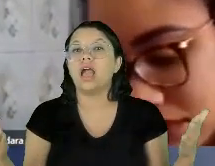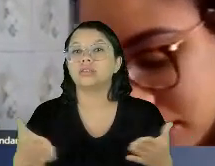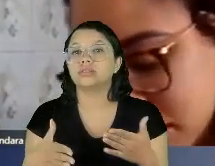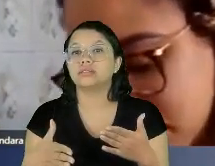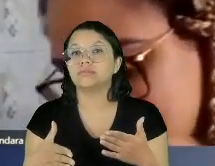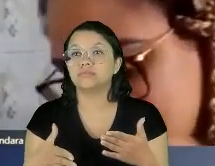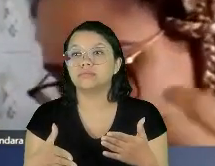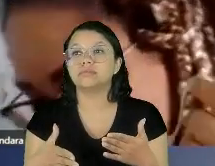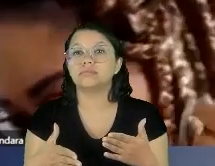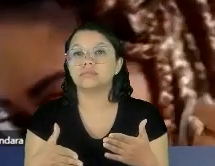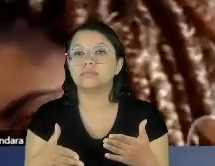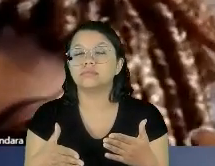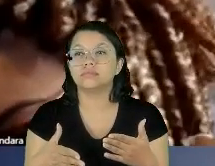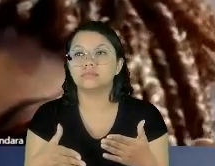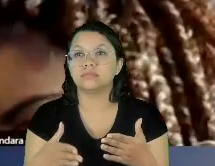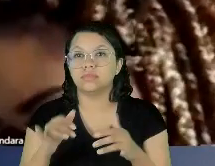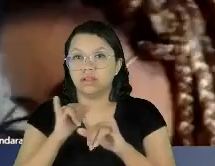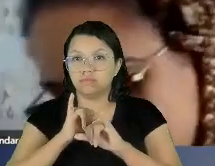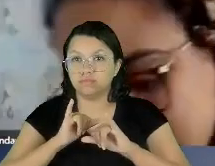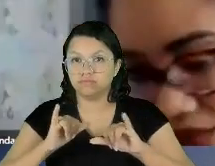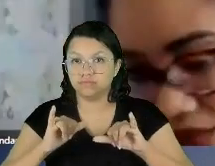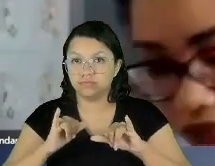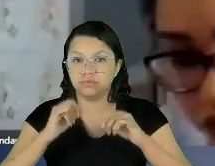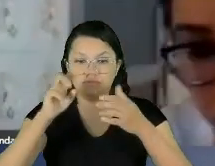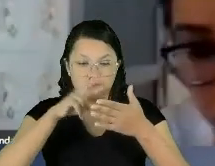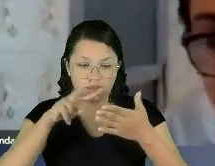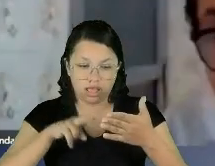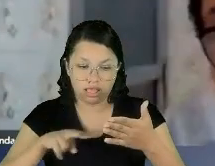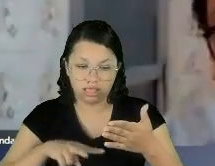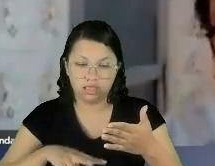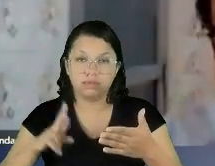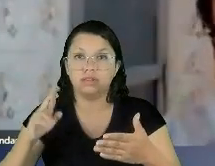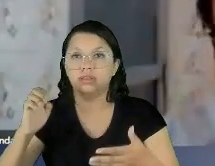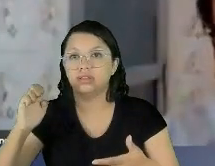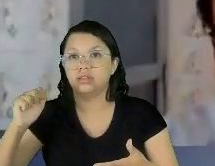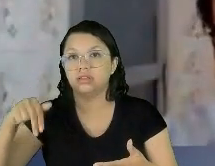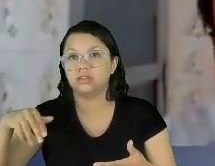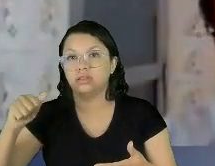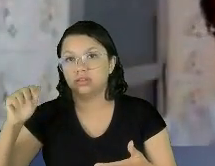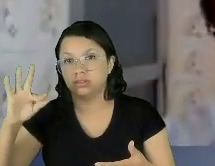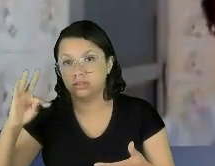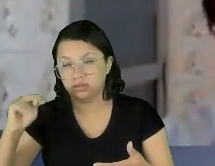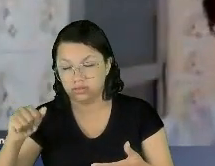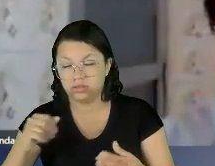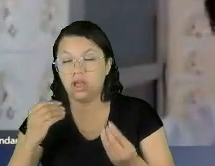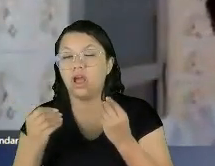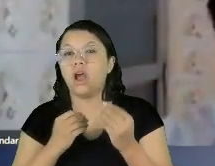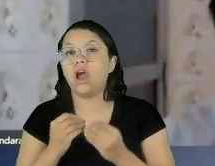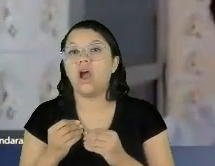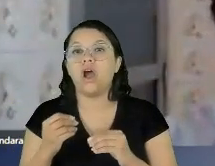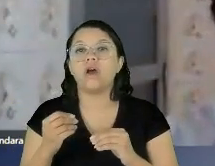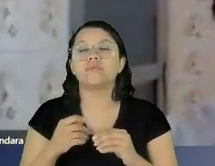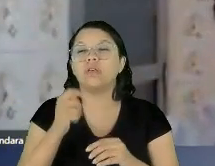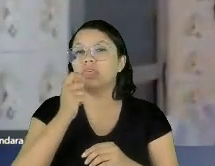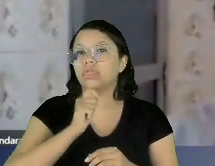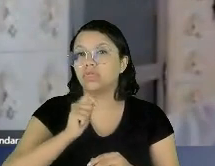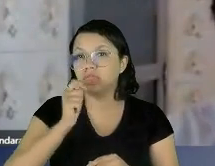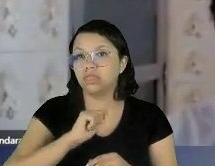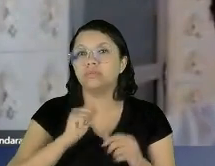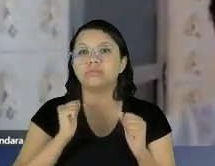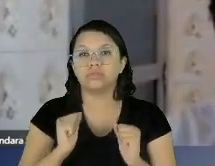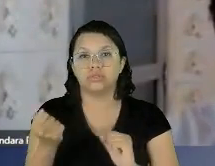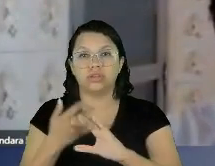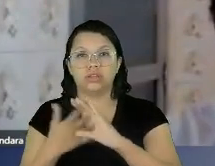formulada. Né, se essa expressão que foi lida inicialmente por doutora Renata, como essa questão do picolé,